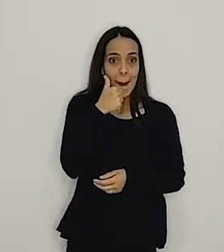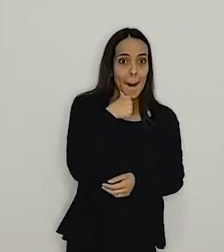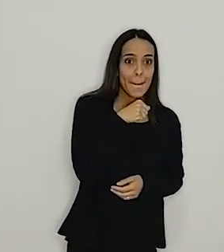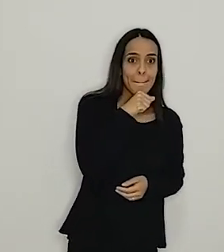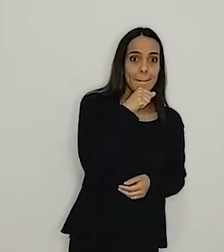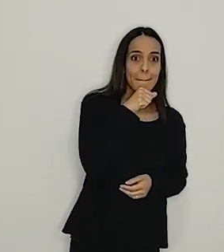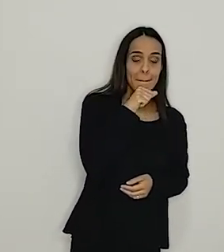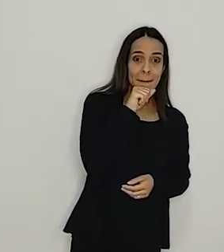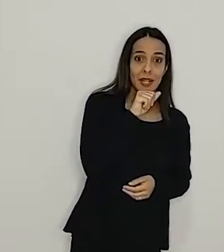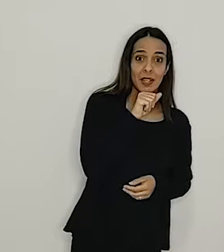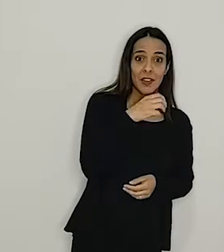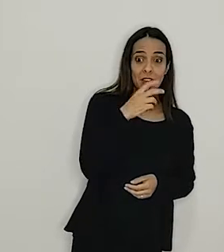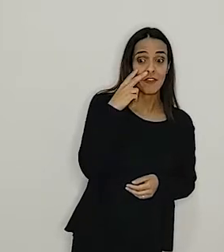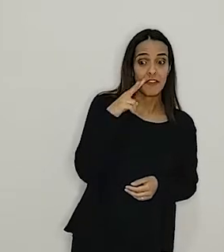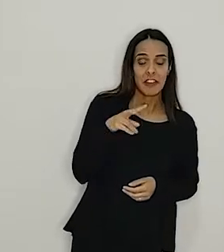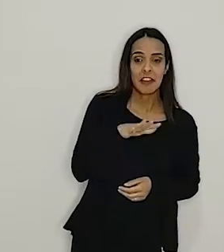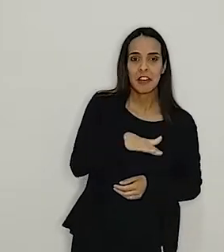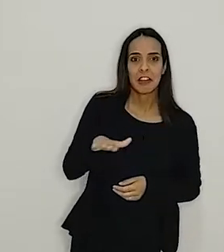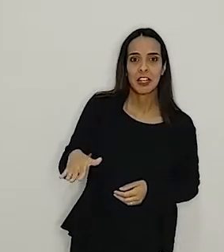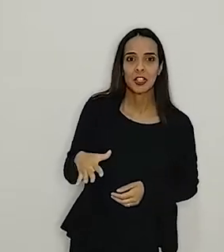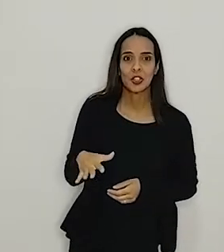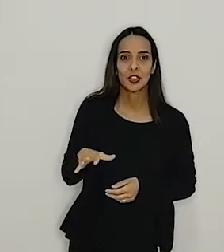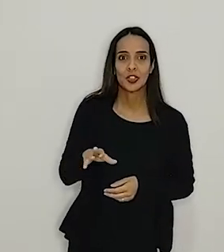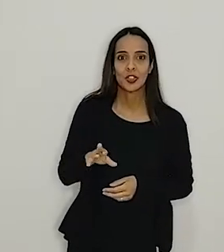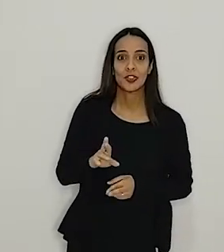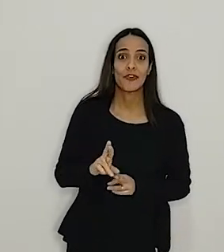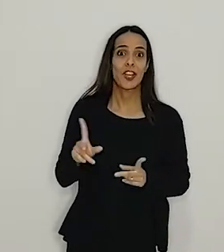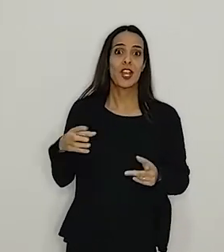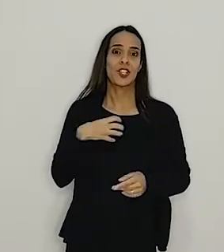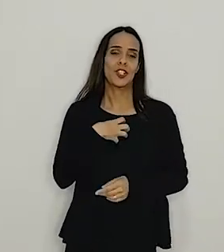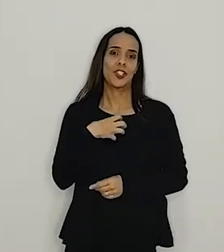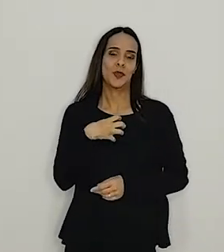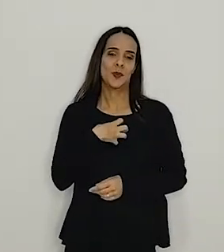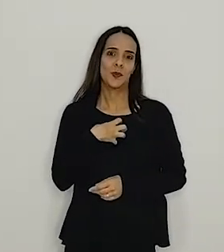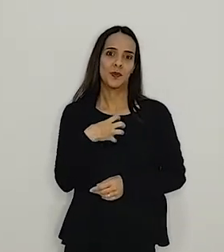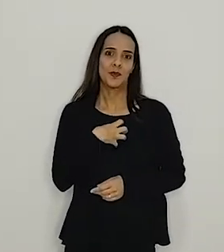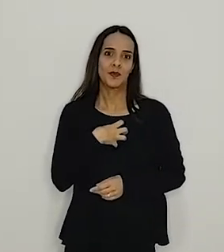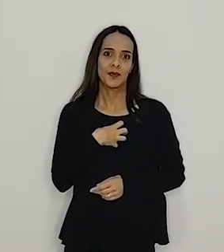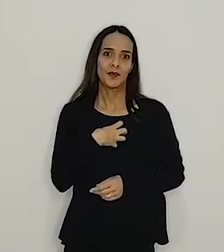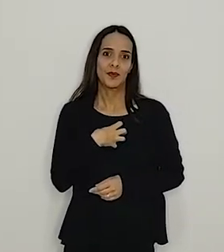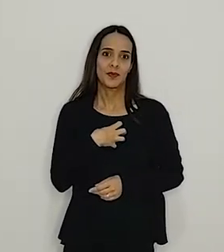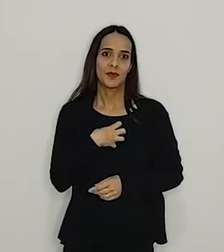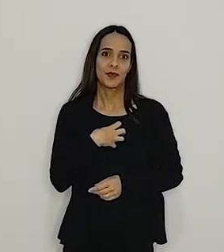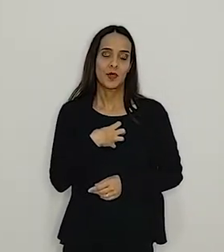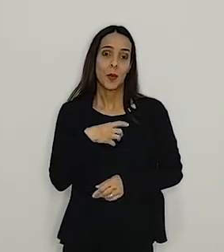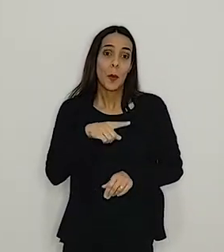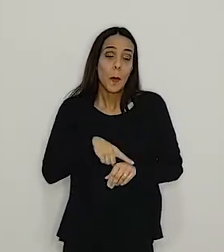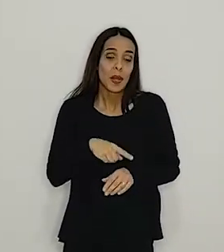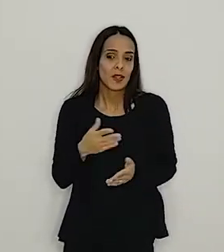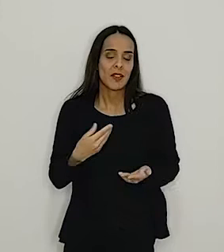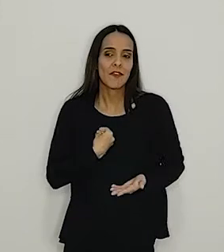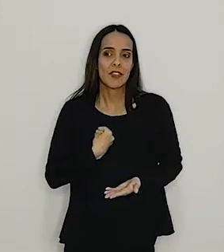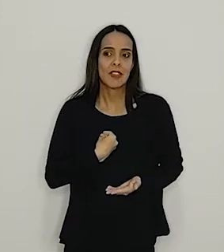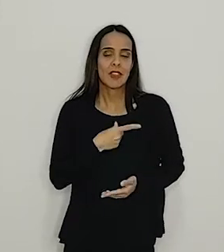a reação dos dois era diferente diante daquele momento em que eles estavam vivendo.